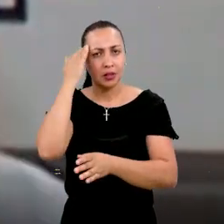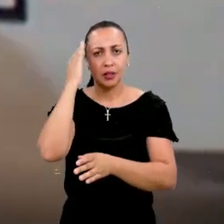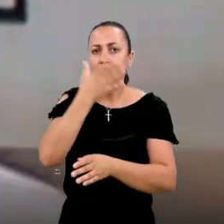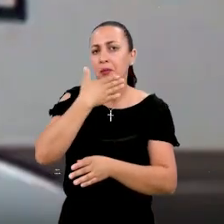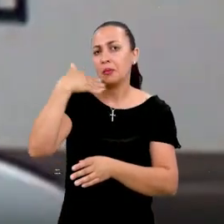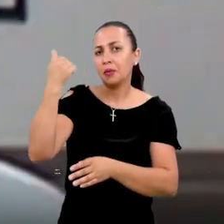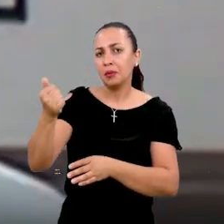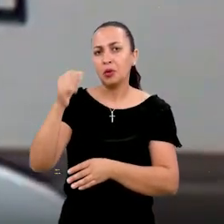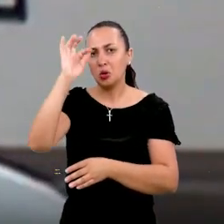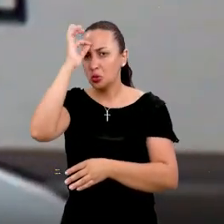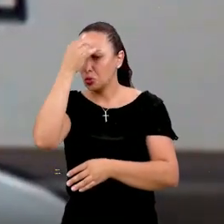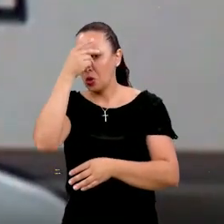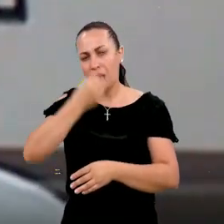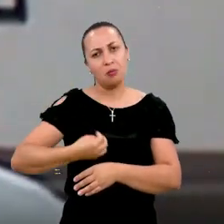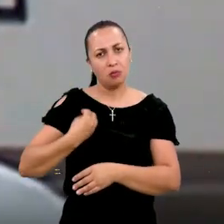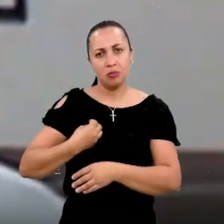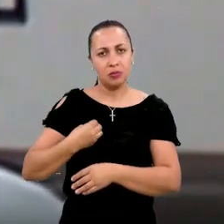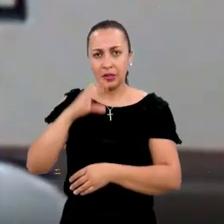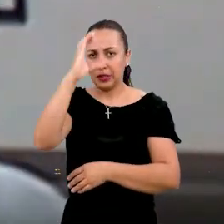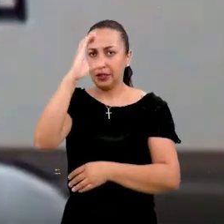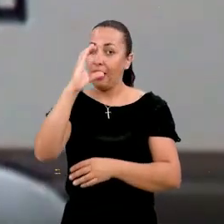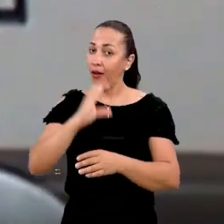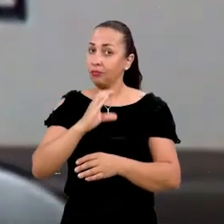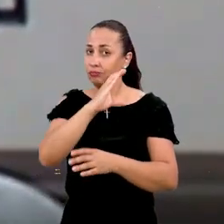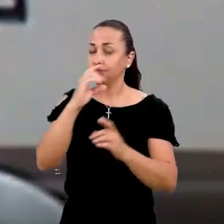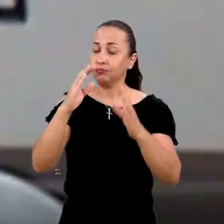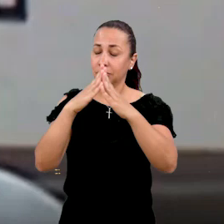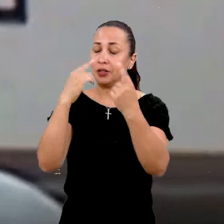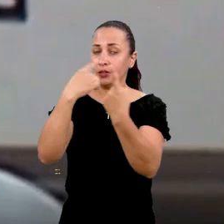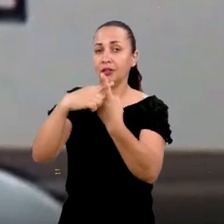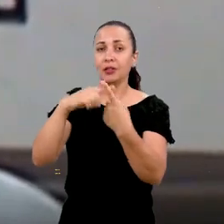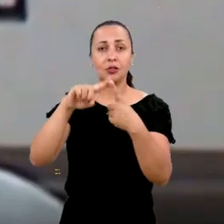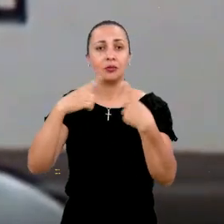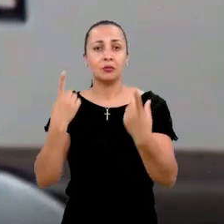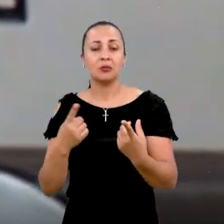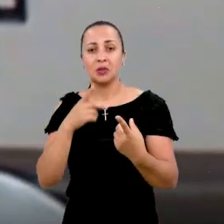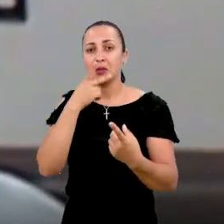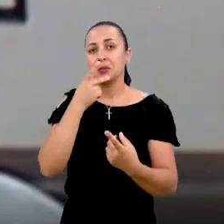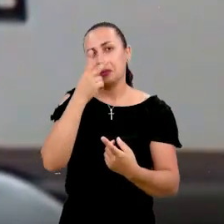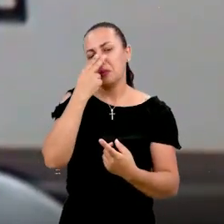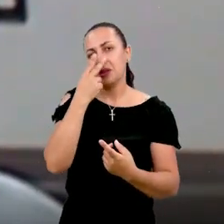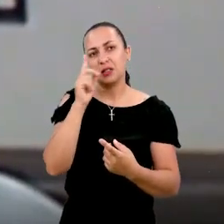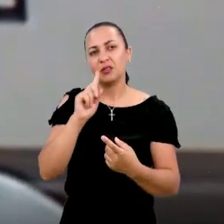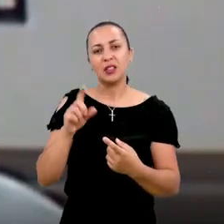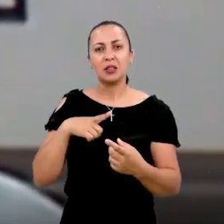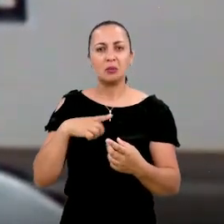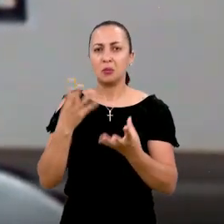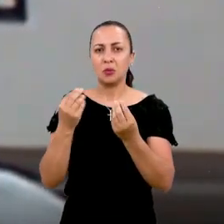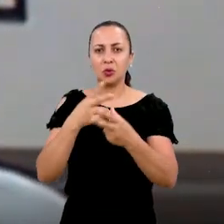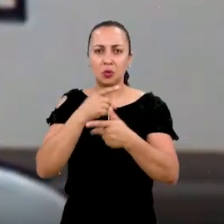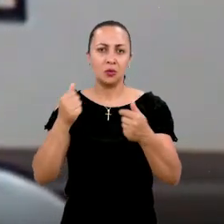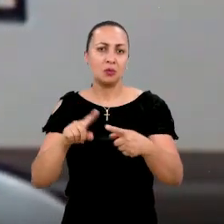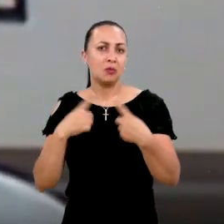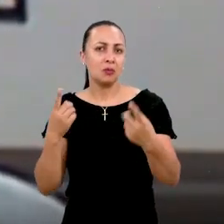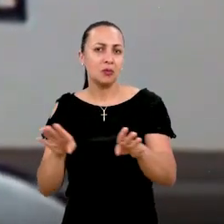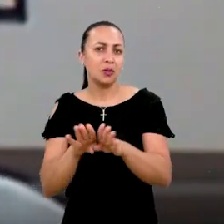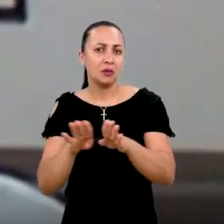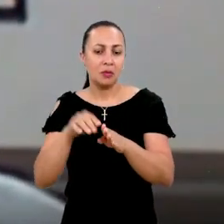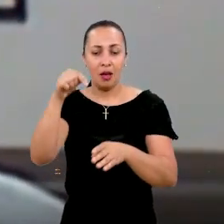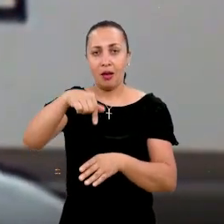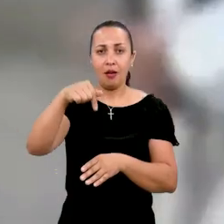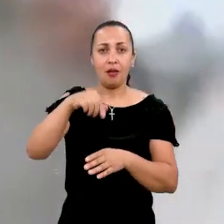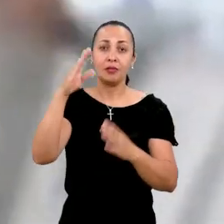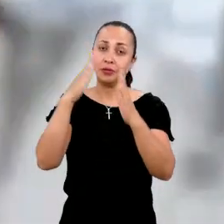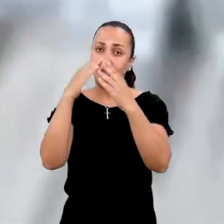entender melhor não somente a presença da igreja, isso por si só não parece que revelaria muita coisa, mas em que